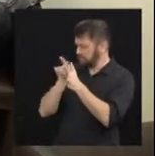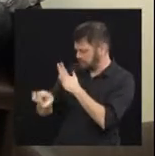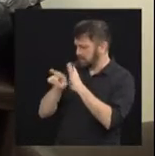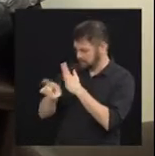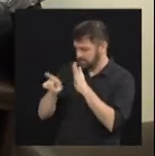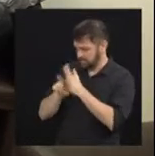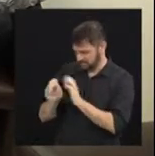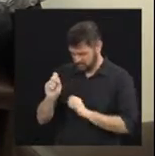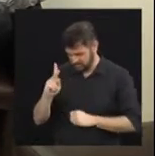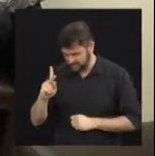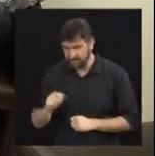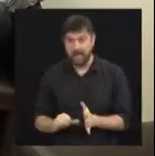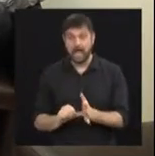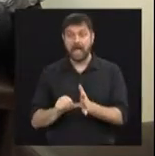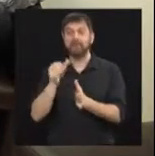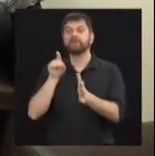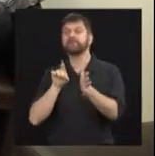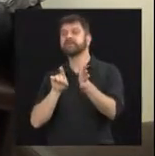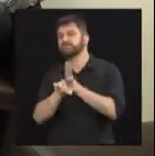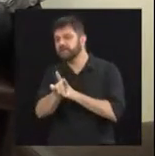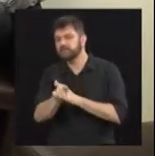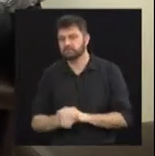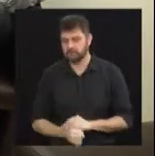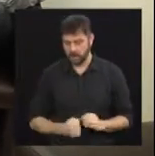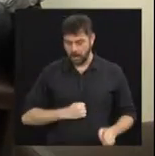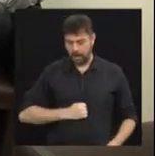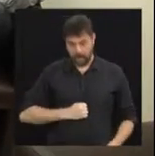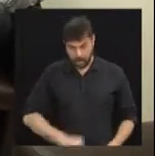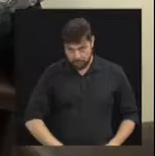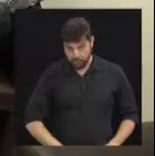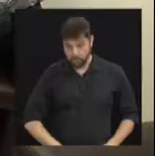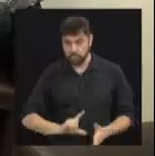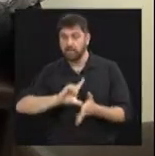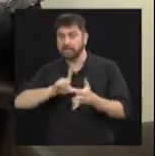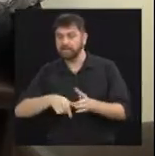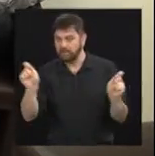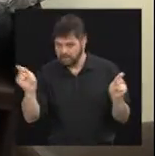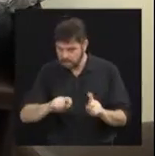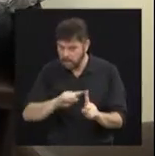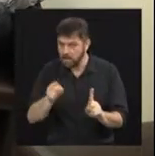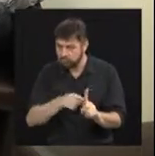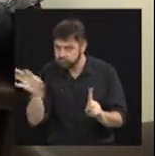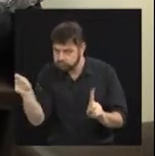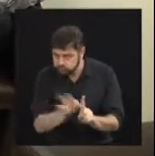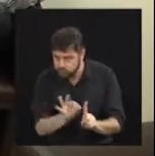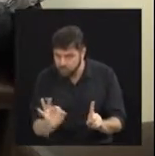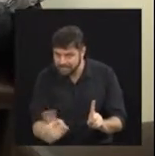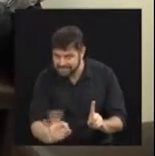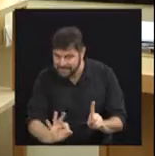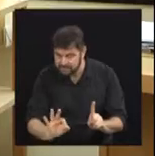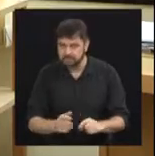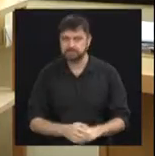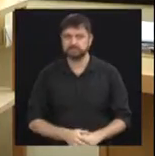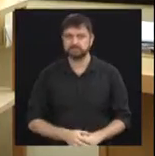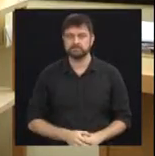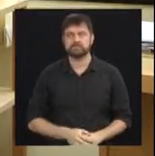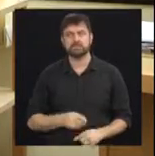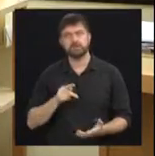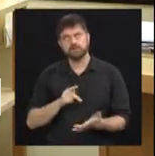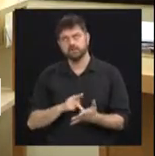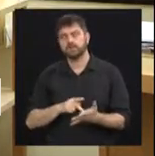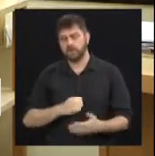perguntas que nós recebemos. E a primeira é: aborto pode causar infertilidade? Na verdade, o aborto é